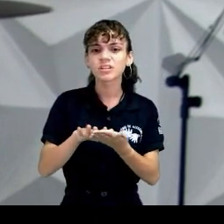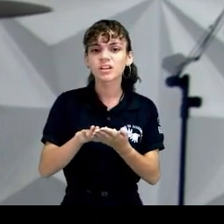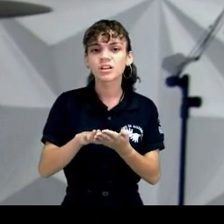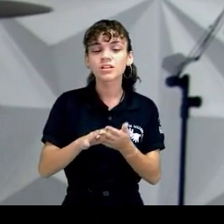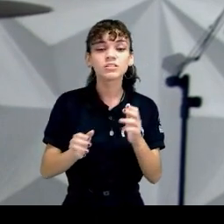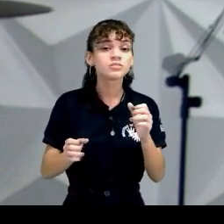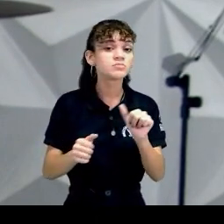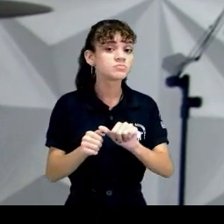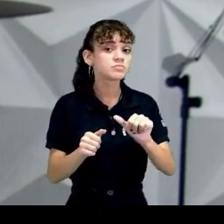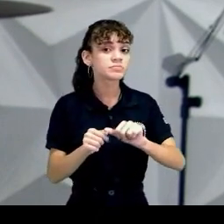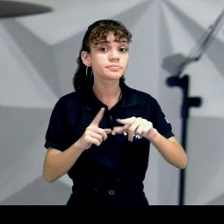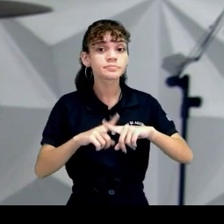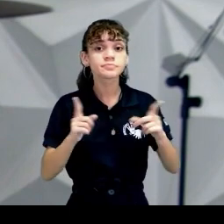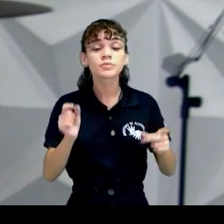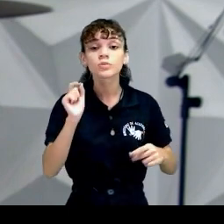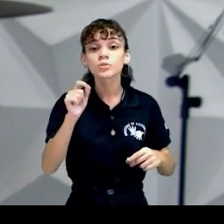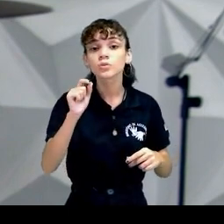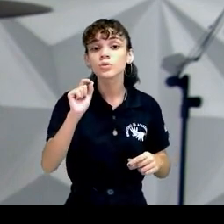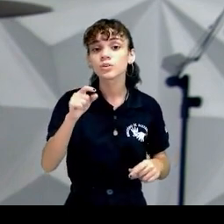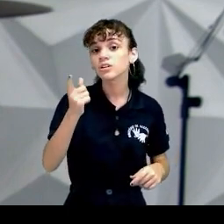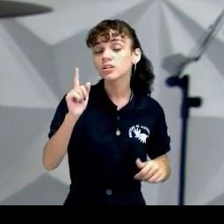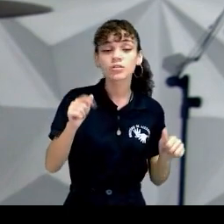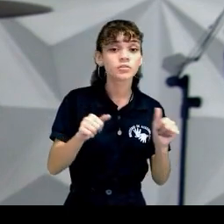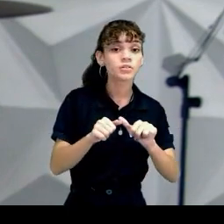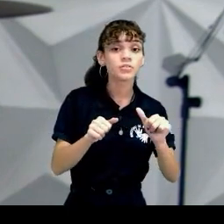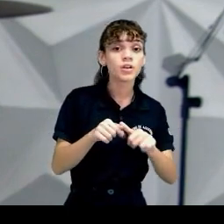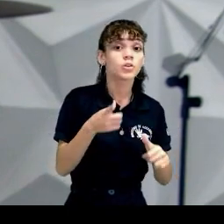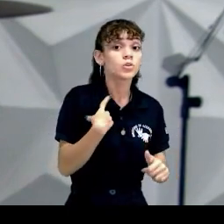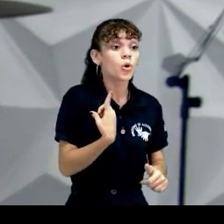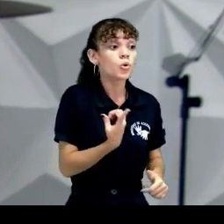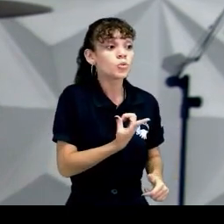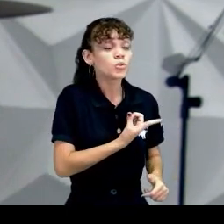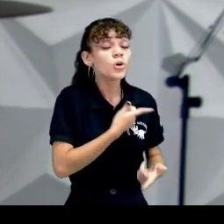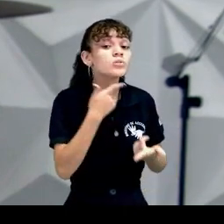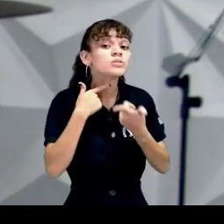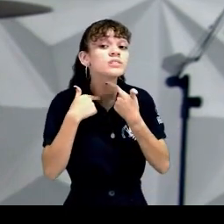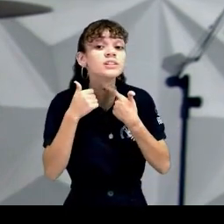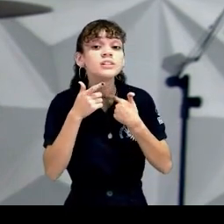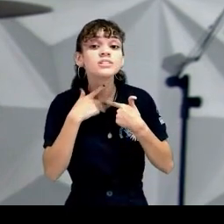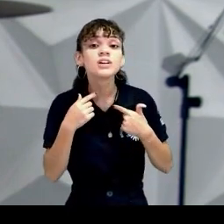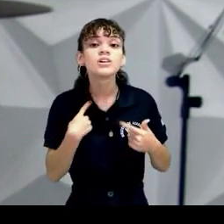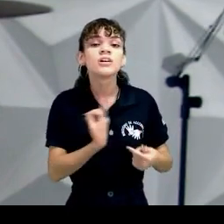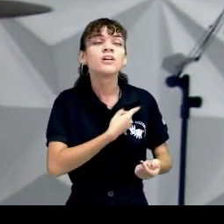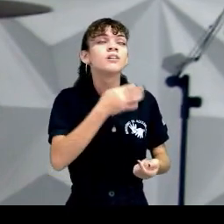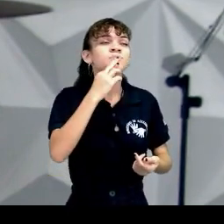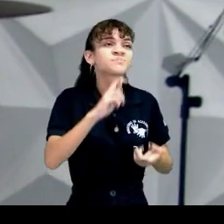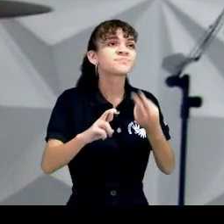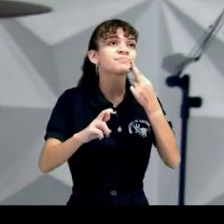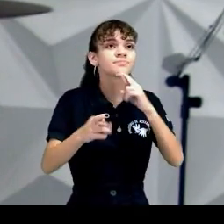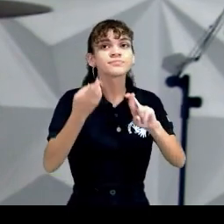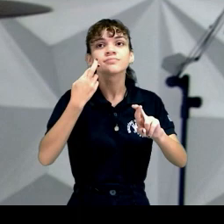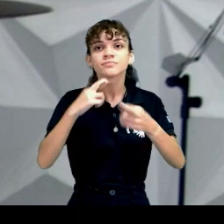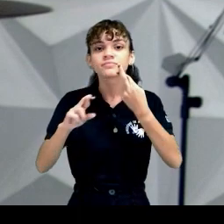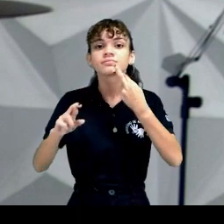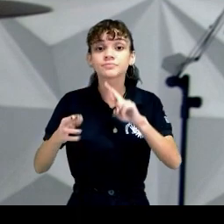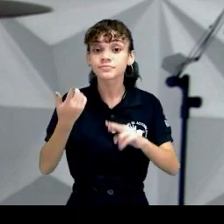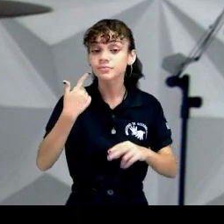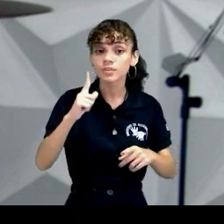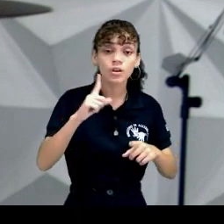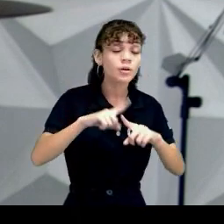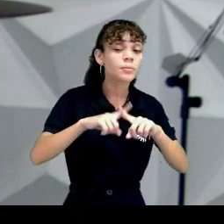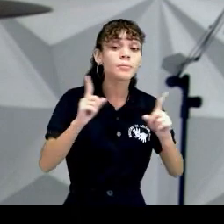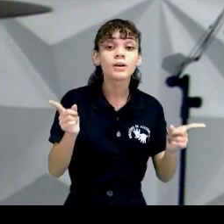murmurar muito mais do que agradecer, e a gente se torna como um daqueles 9. A gente precisa reconhecer que nós não somos